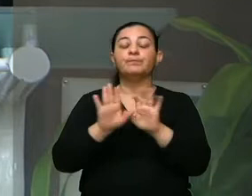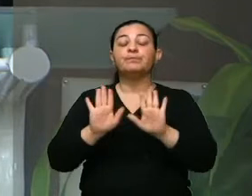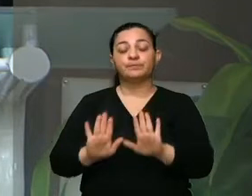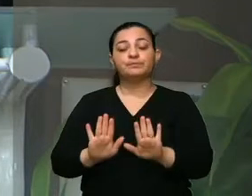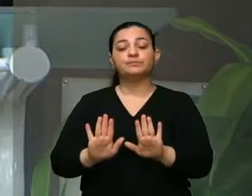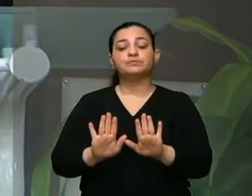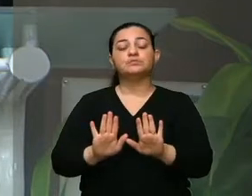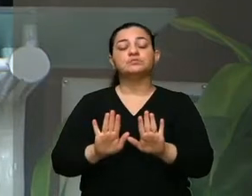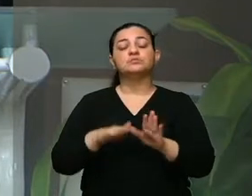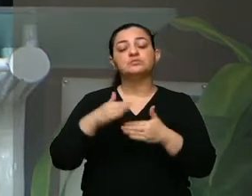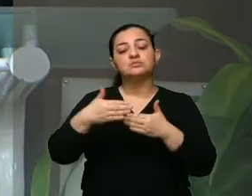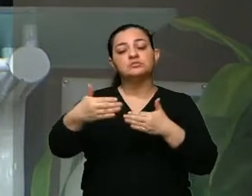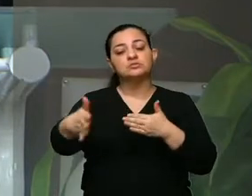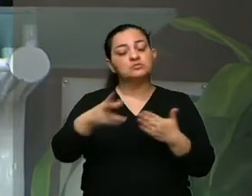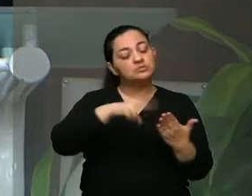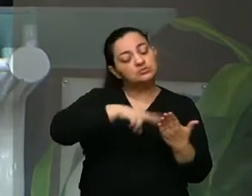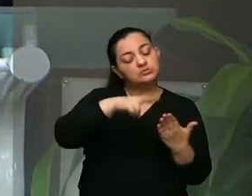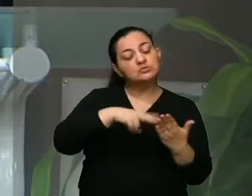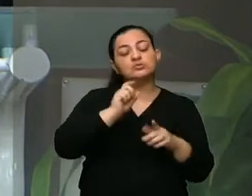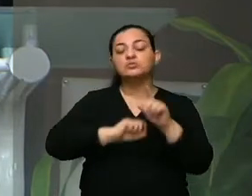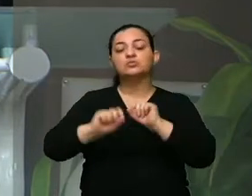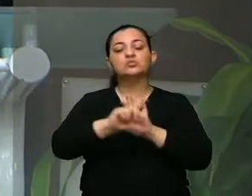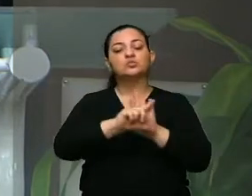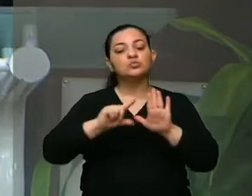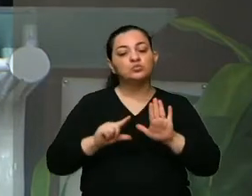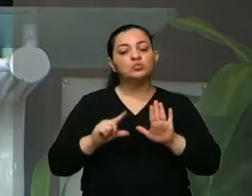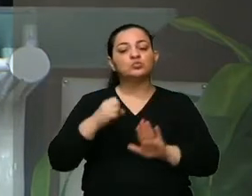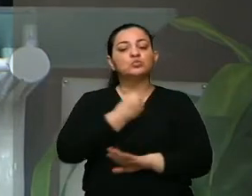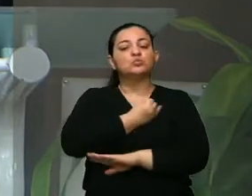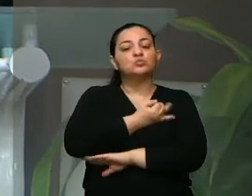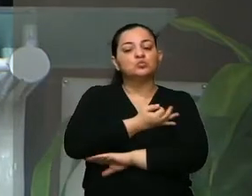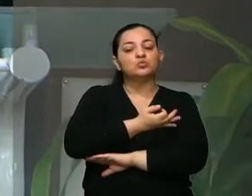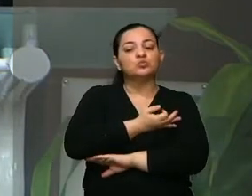aí mais pra frente aqui no parágrafo